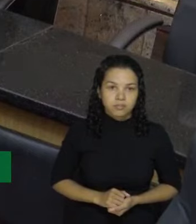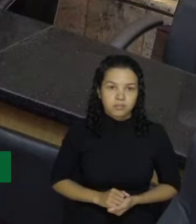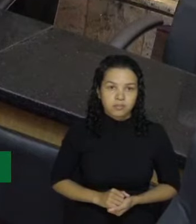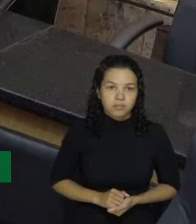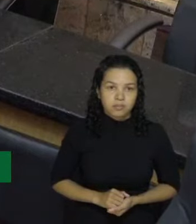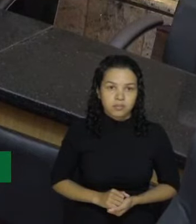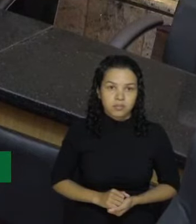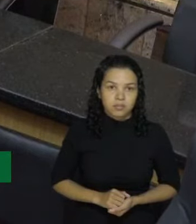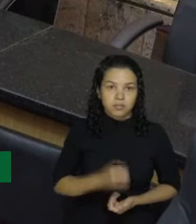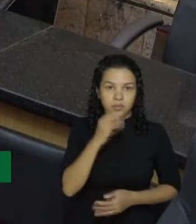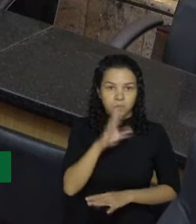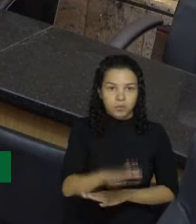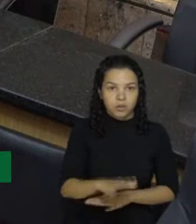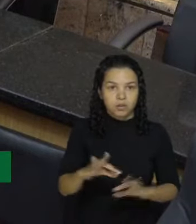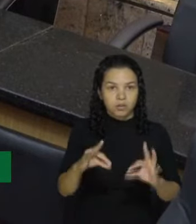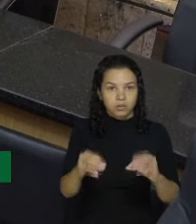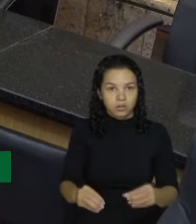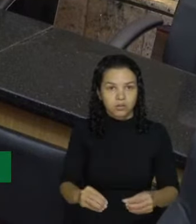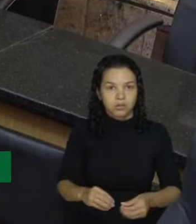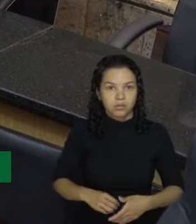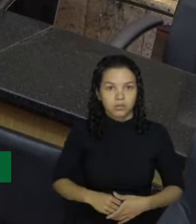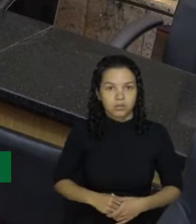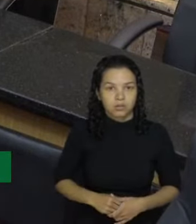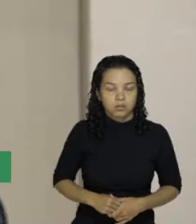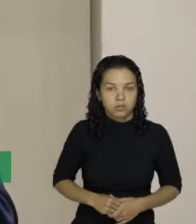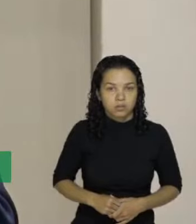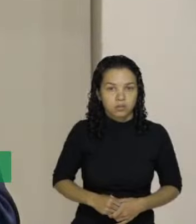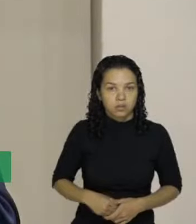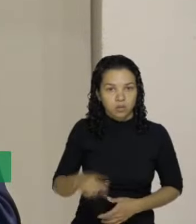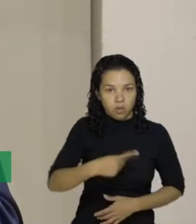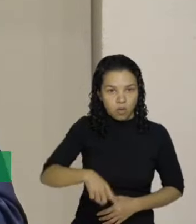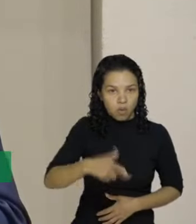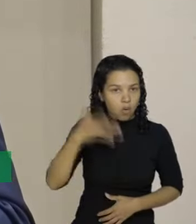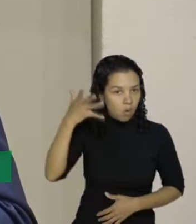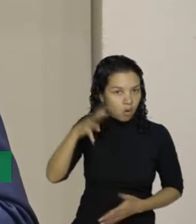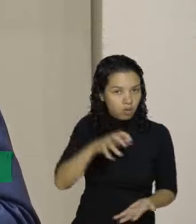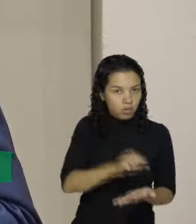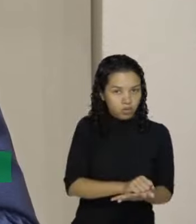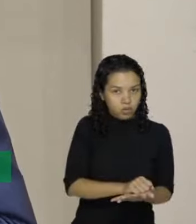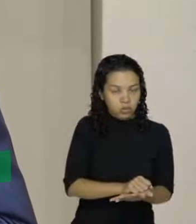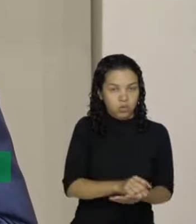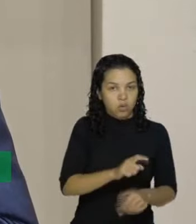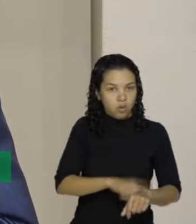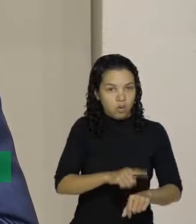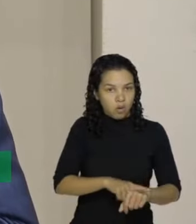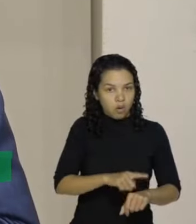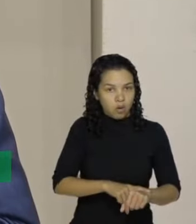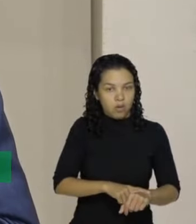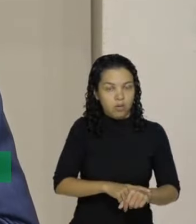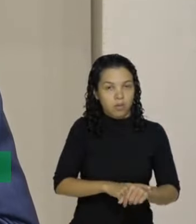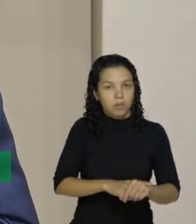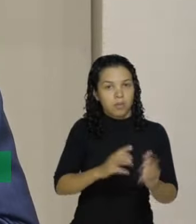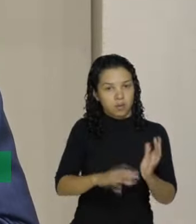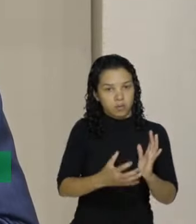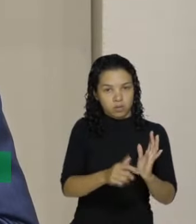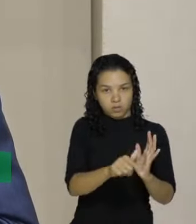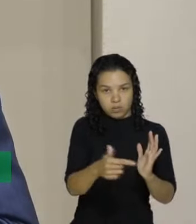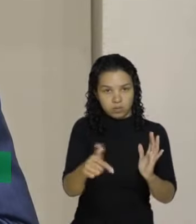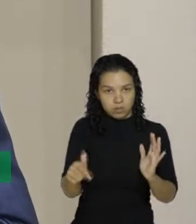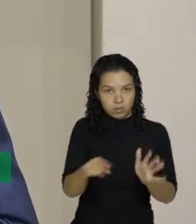Boa tarde a todos. Nós não temos mais oradores inscritos no horário destinado aos partidos políticos. Consulto os